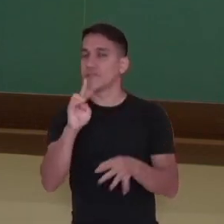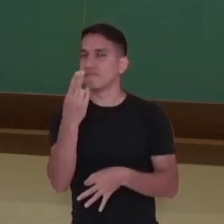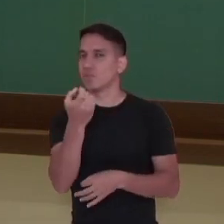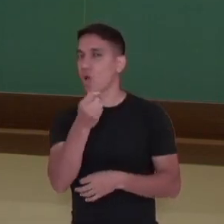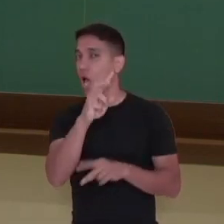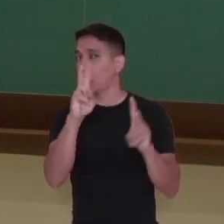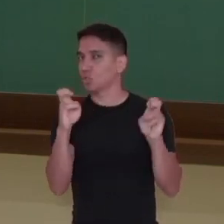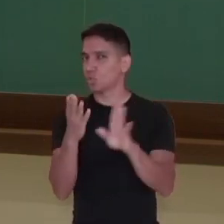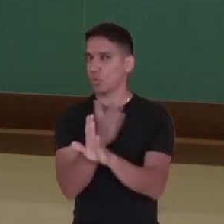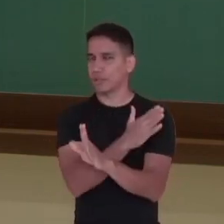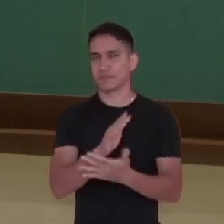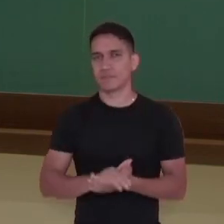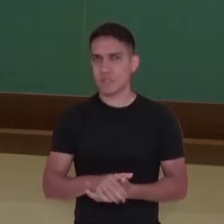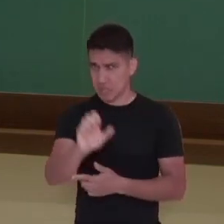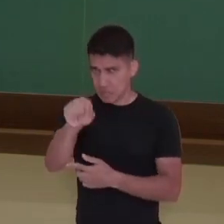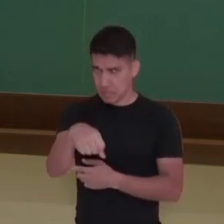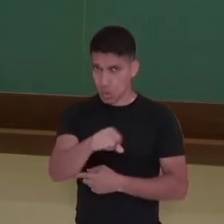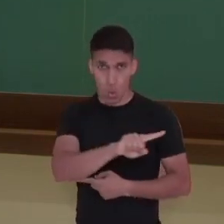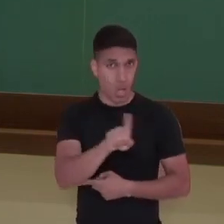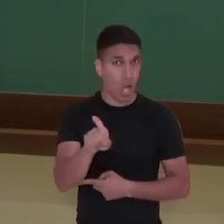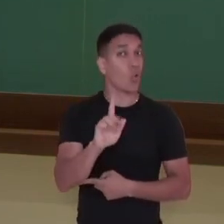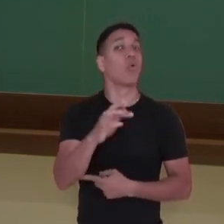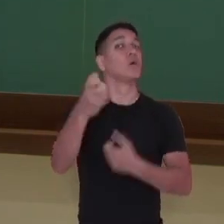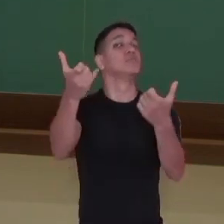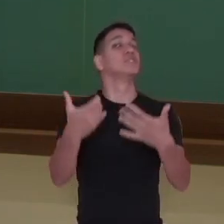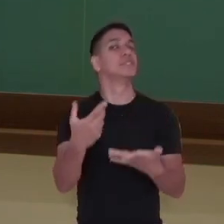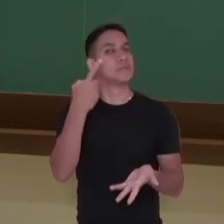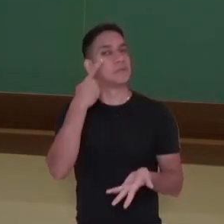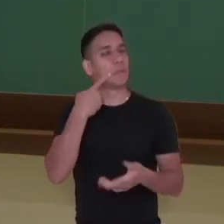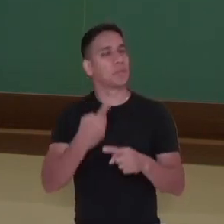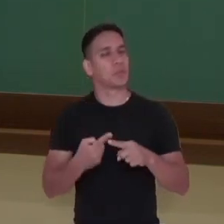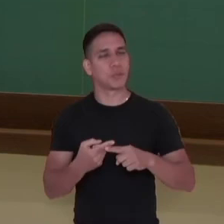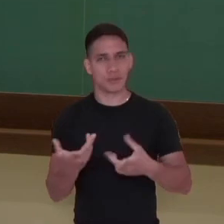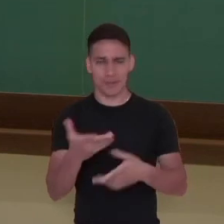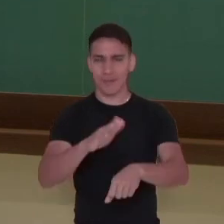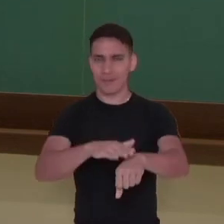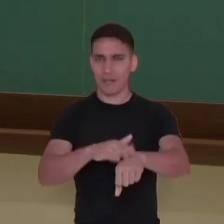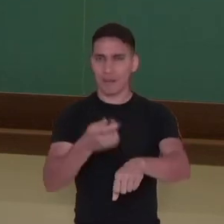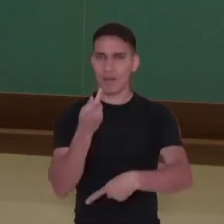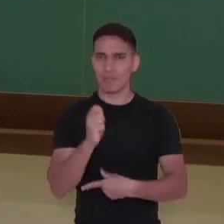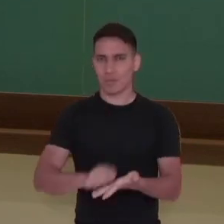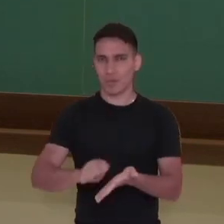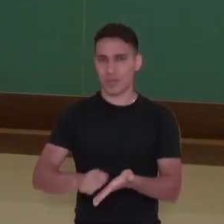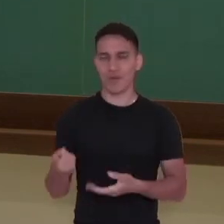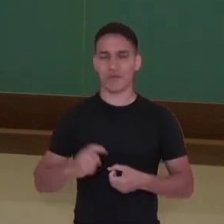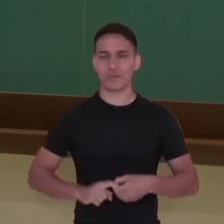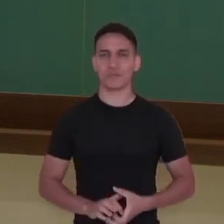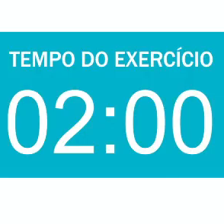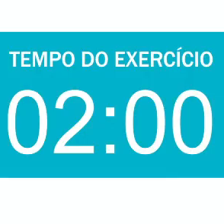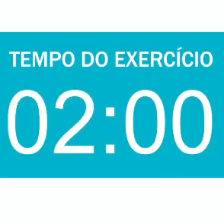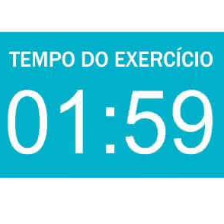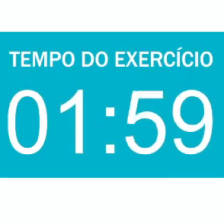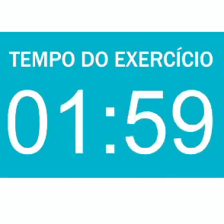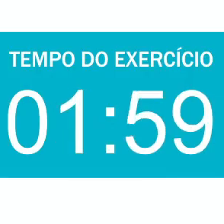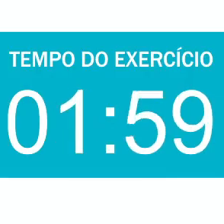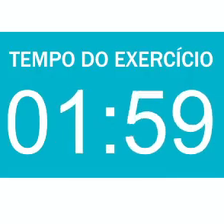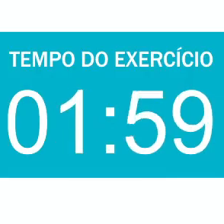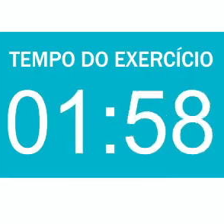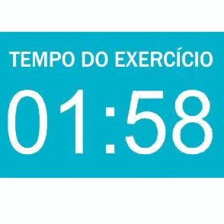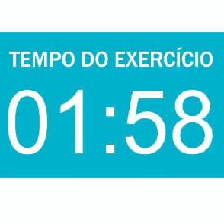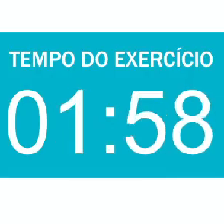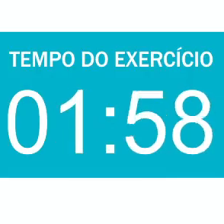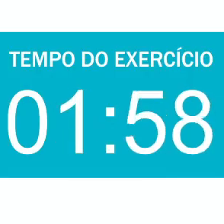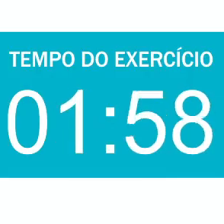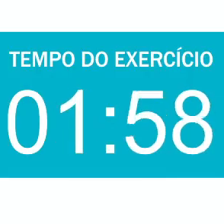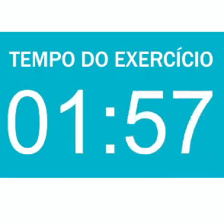isso. Sim ou não? E você vai dizer o porquê. Eu vou dar um tempinho para você e eu já retorno.